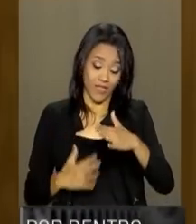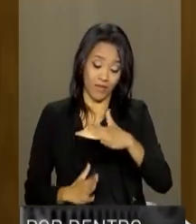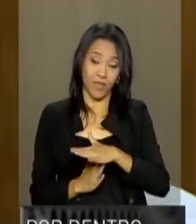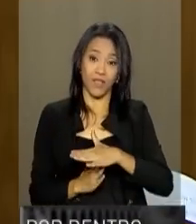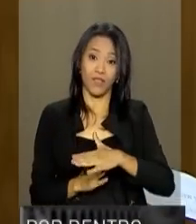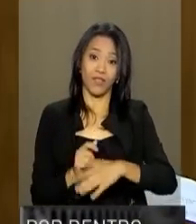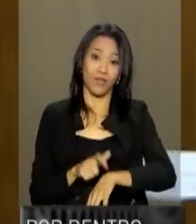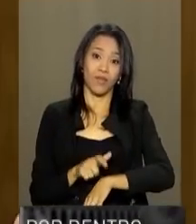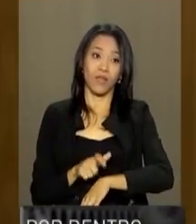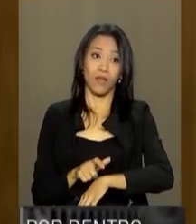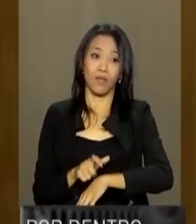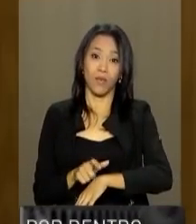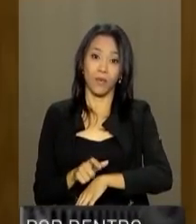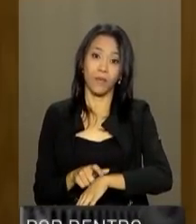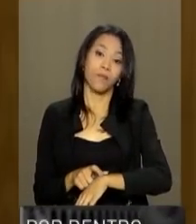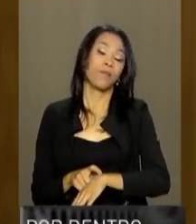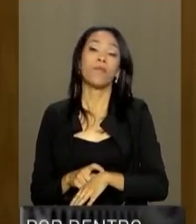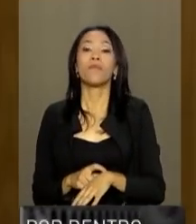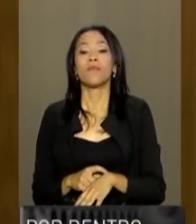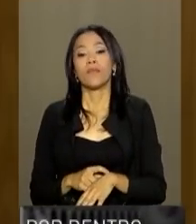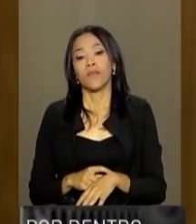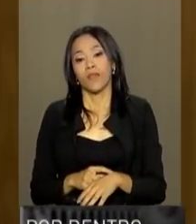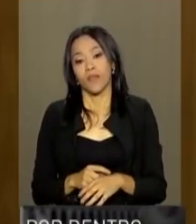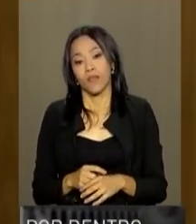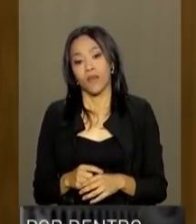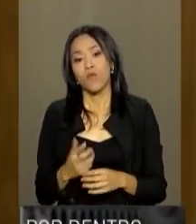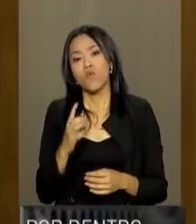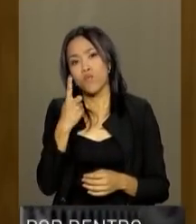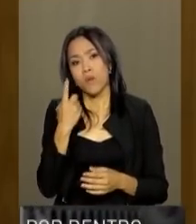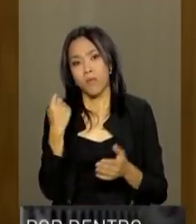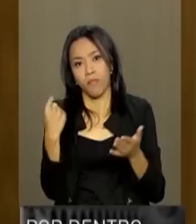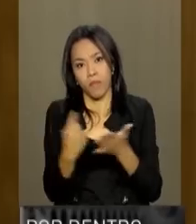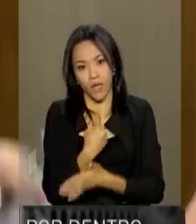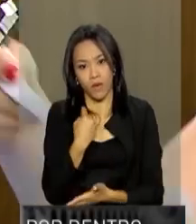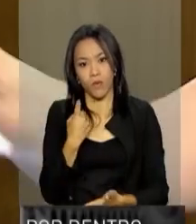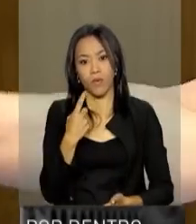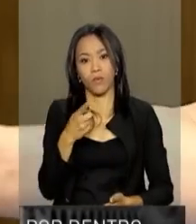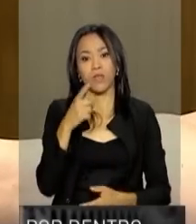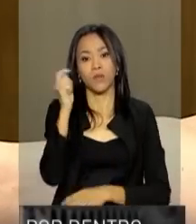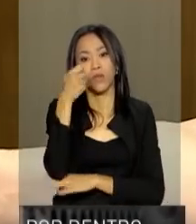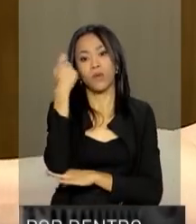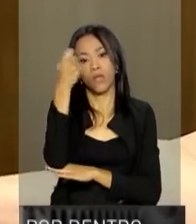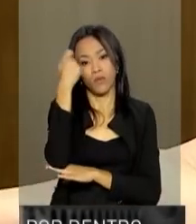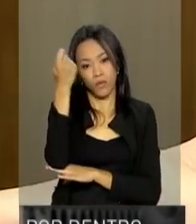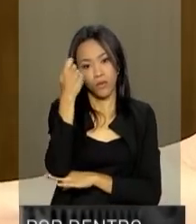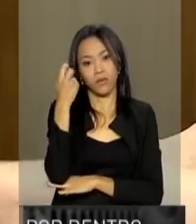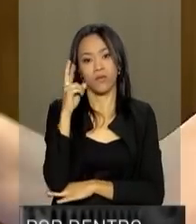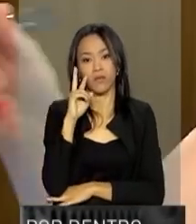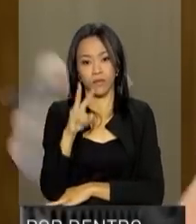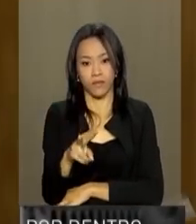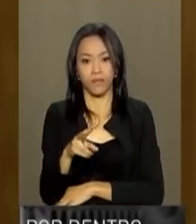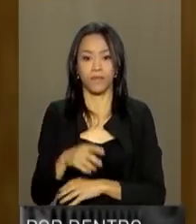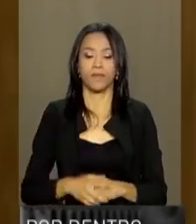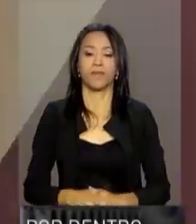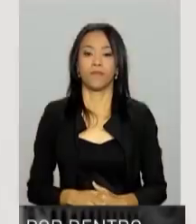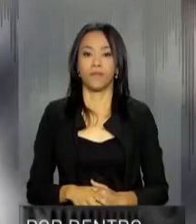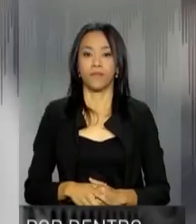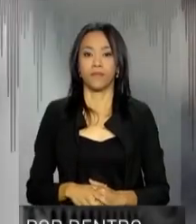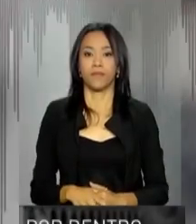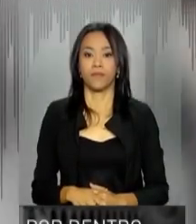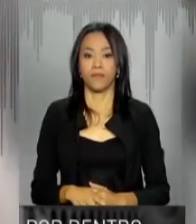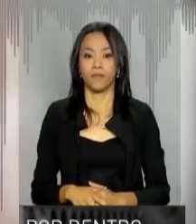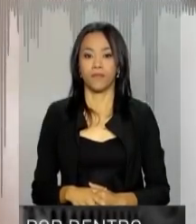tempo mas ainda no tempo de elvin uma pergunta de um ouvinte lá do rio grande do sul vamos então houve pornô o